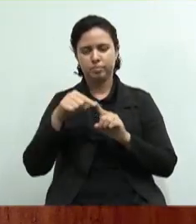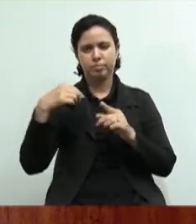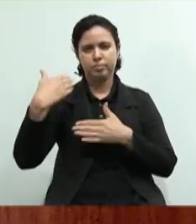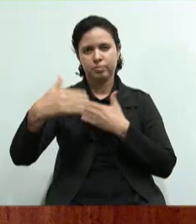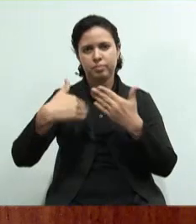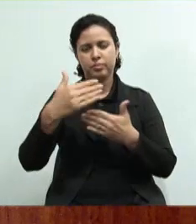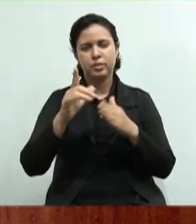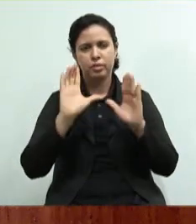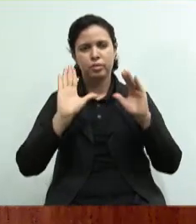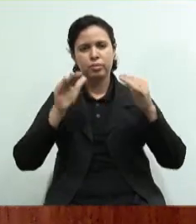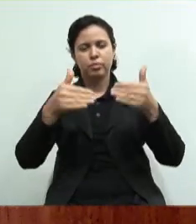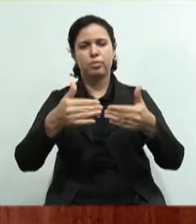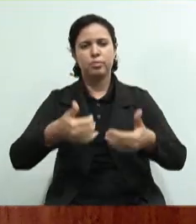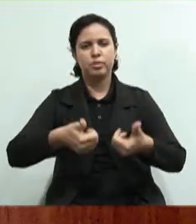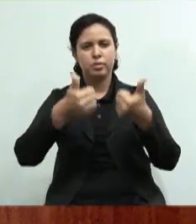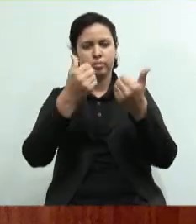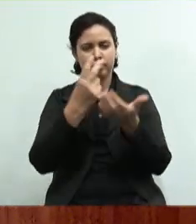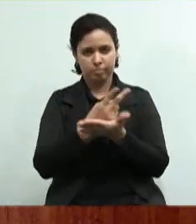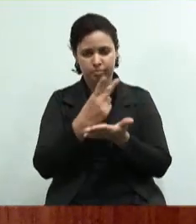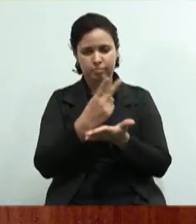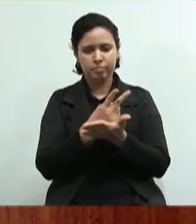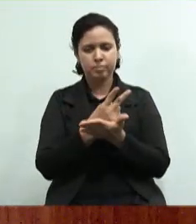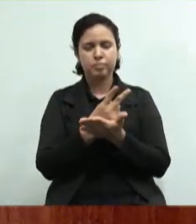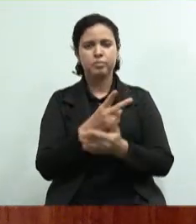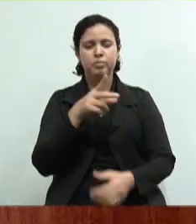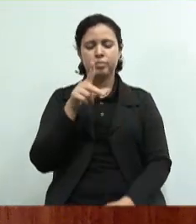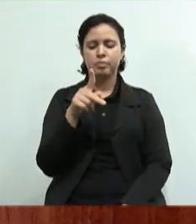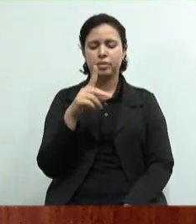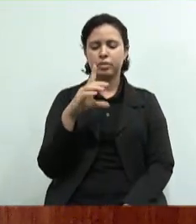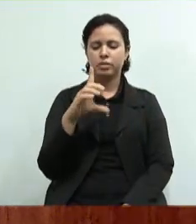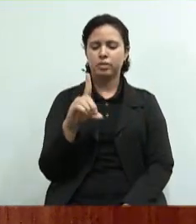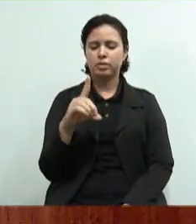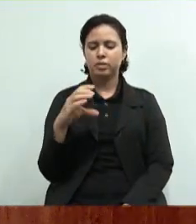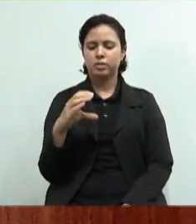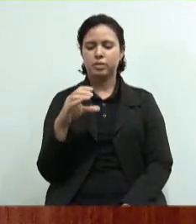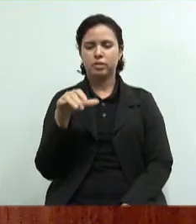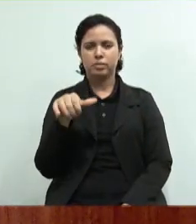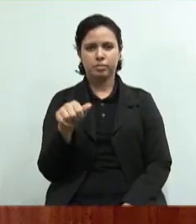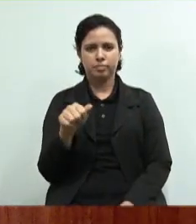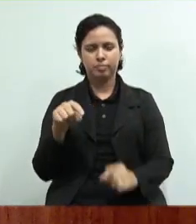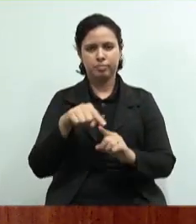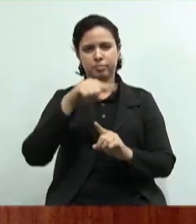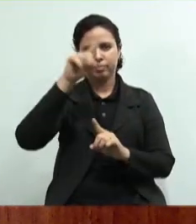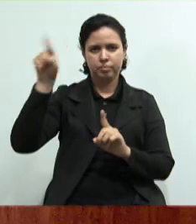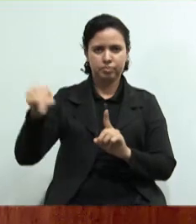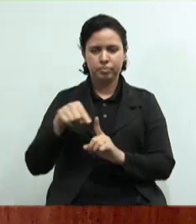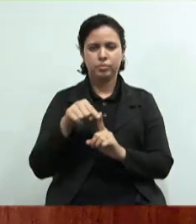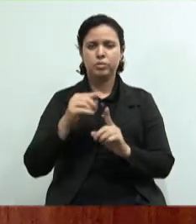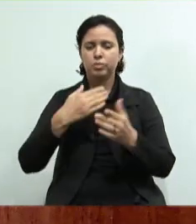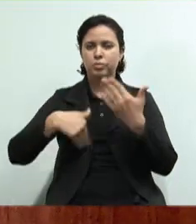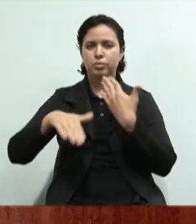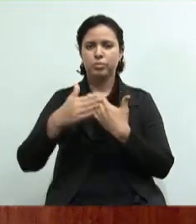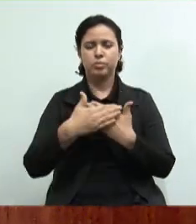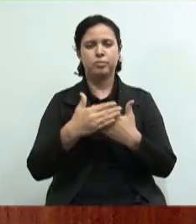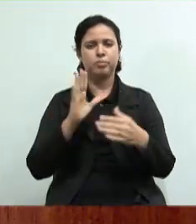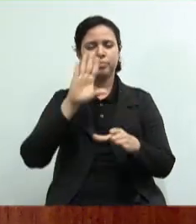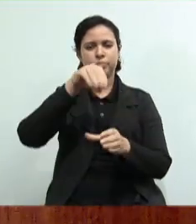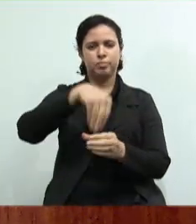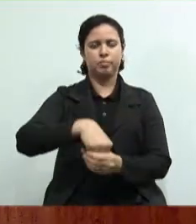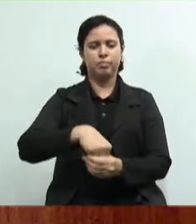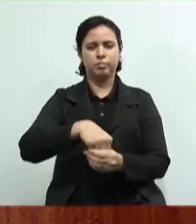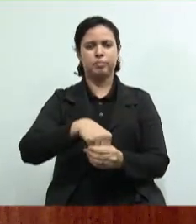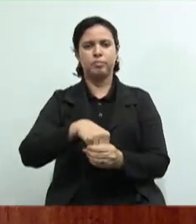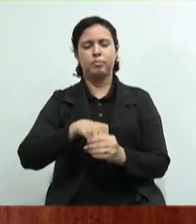que tem foco na melhoria contínua. O PDCA compreende um ciclo que inclui toda a companhia.